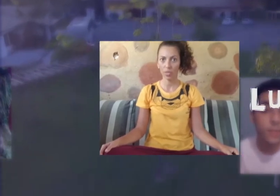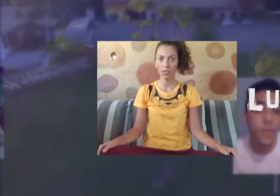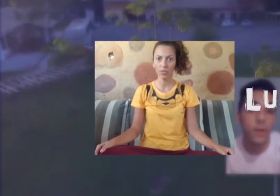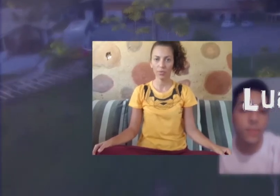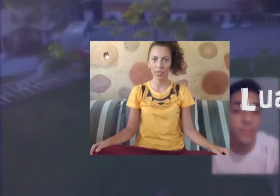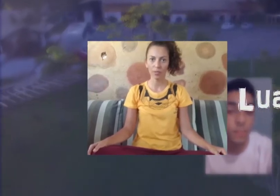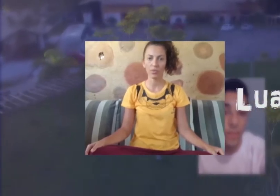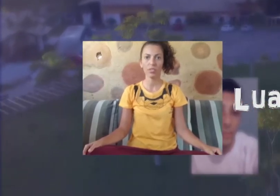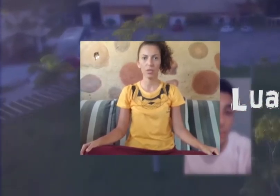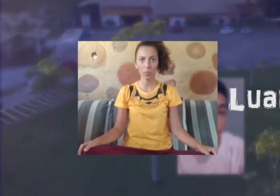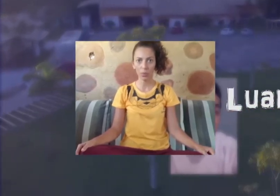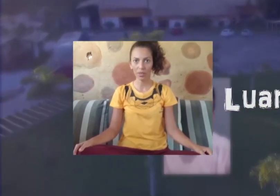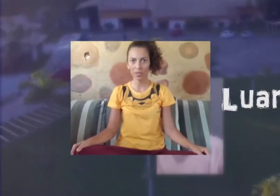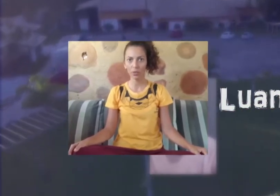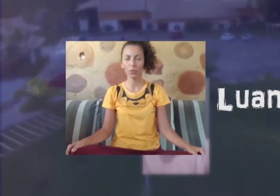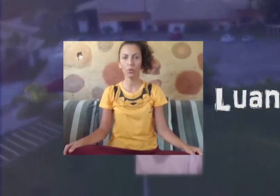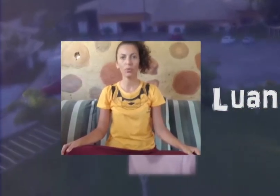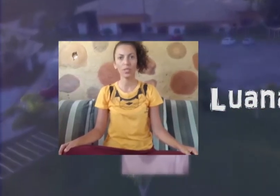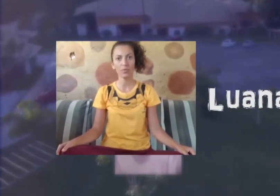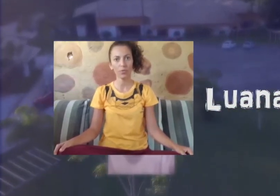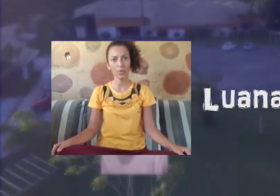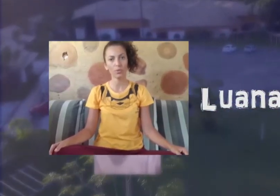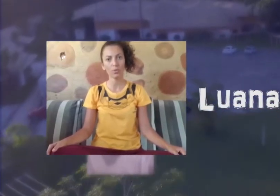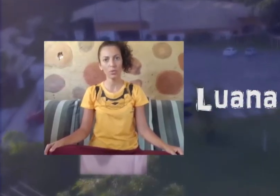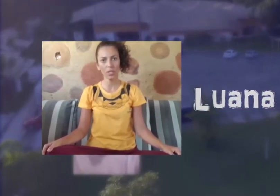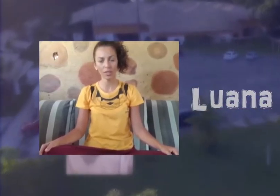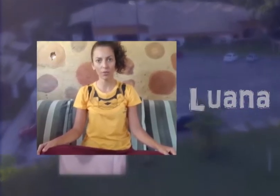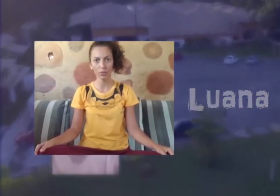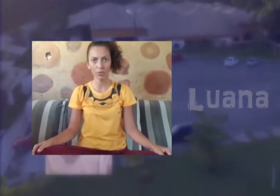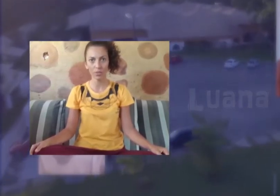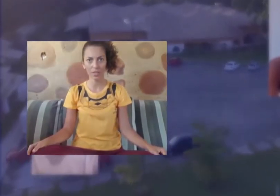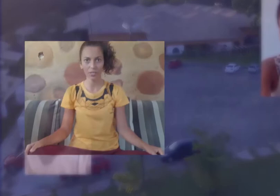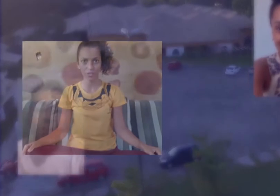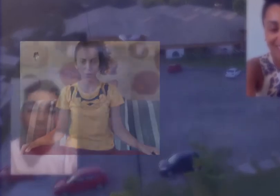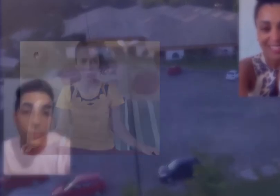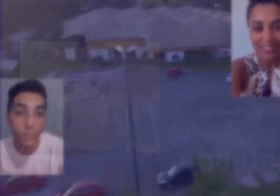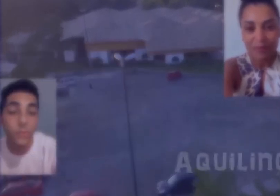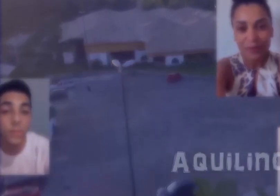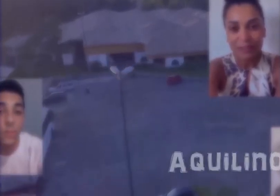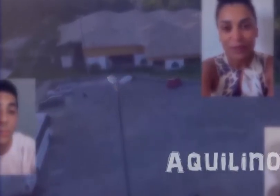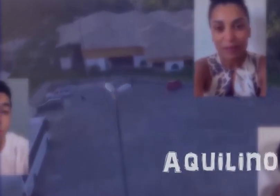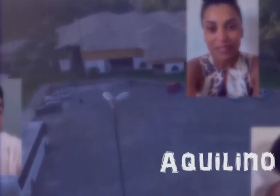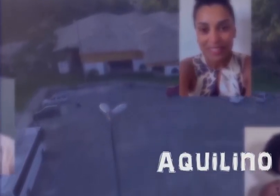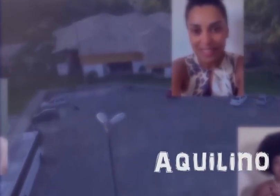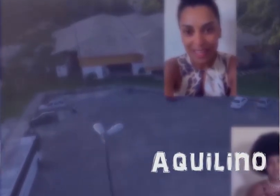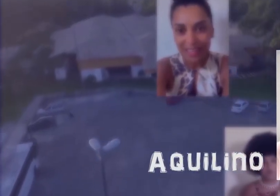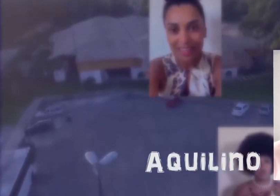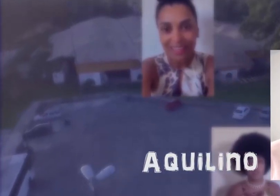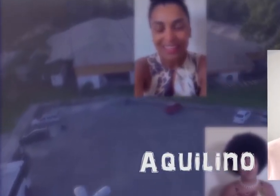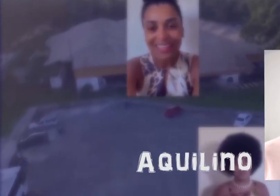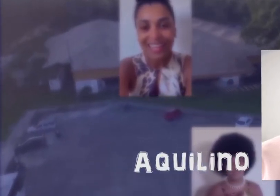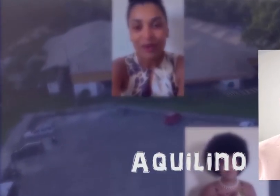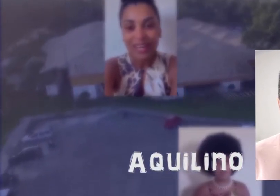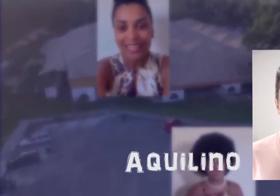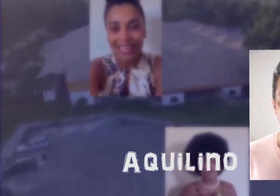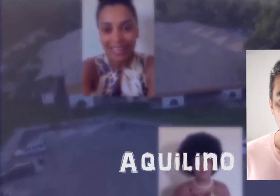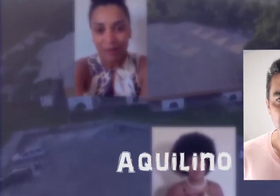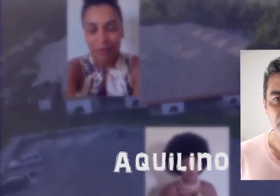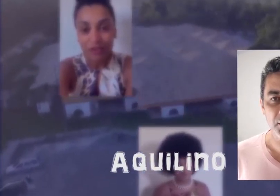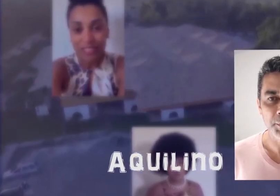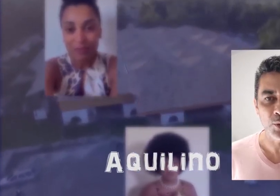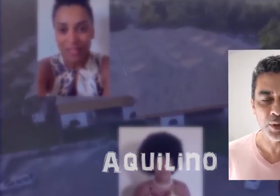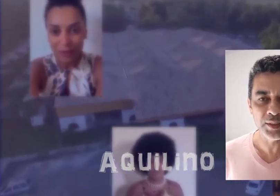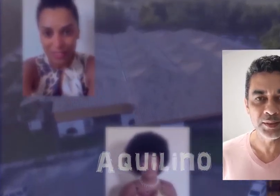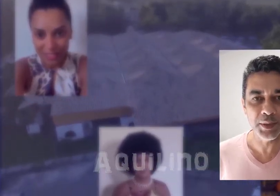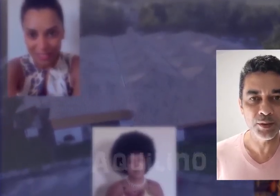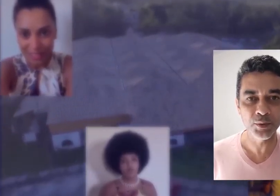reconhecendo saberes diversos e se comprometendo com o desenvolvimento sustentável de nossa região. São 7 anos de construção e de luta pela